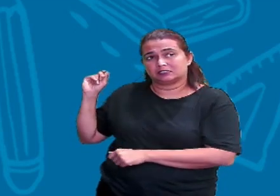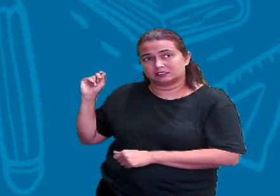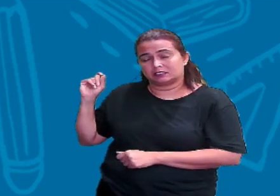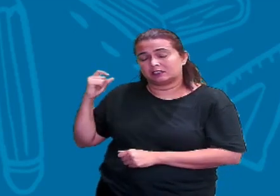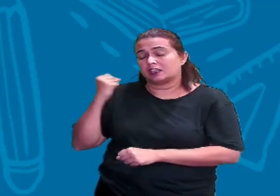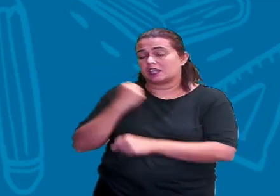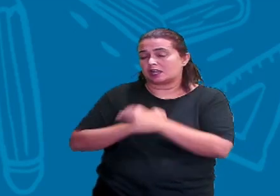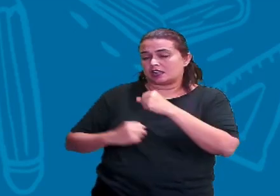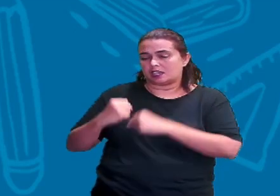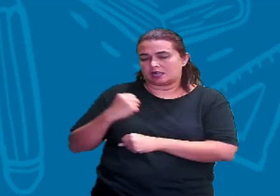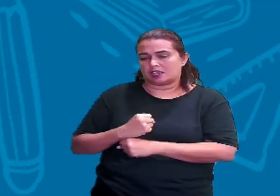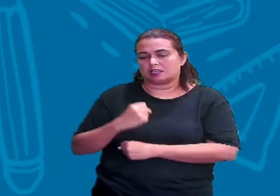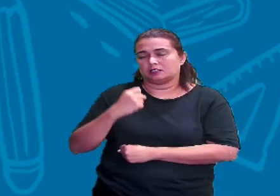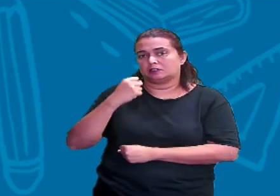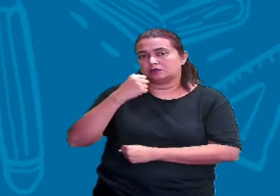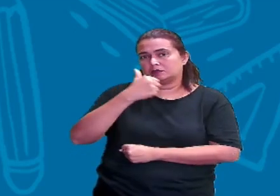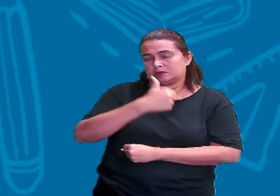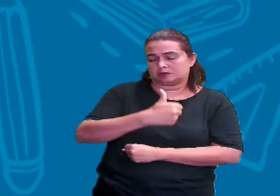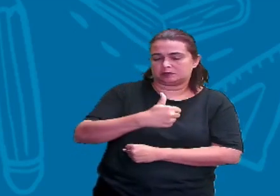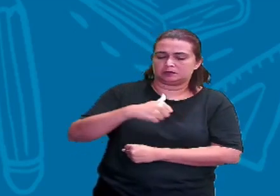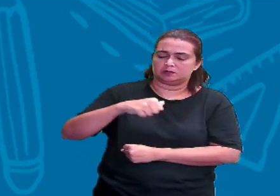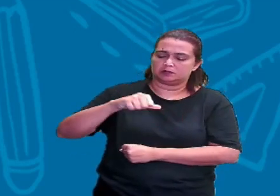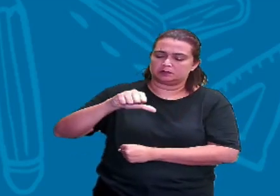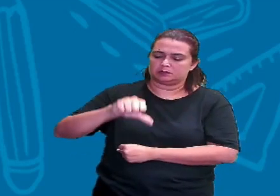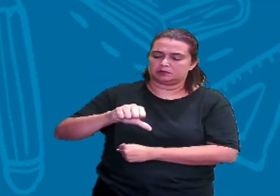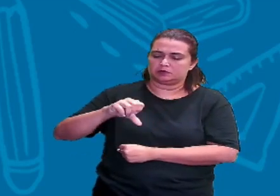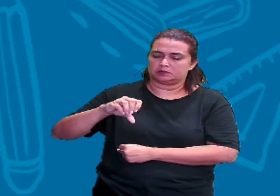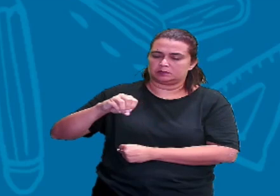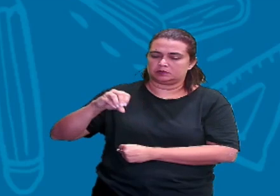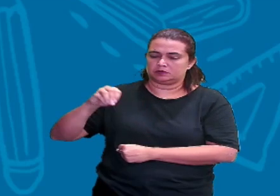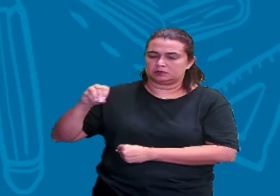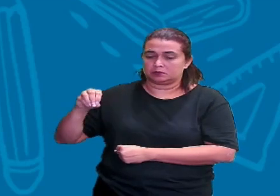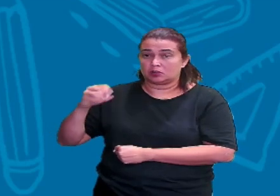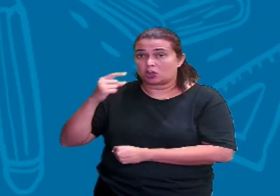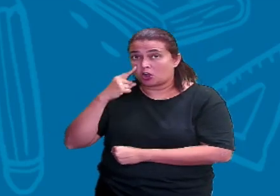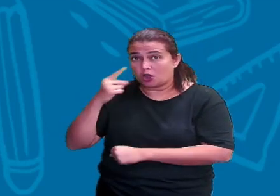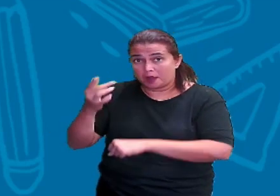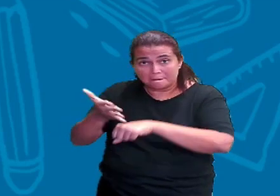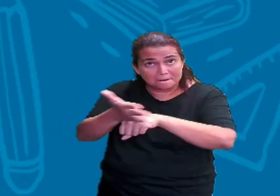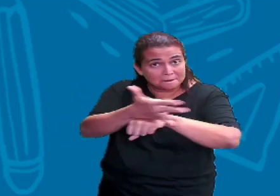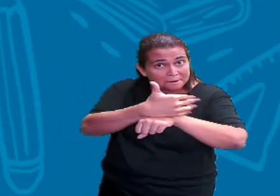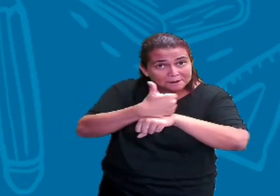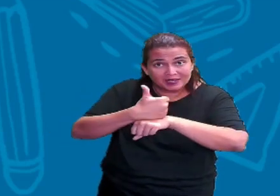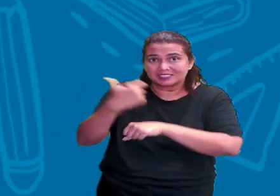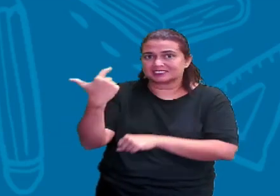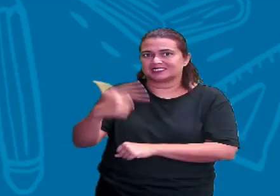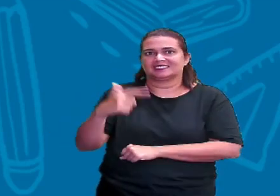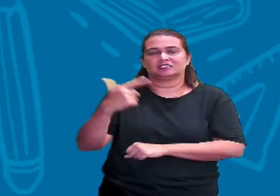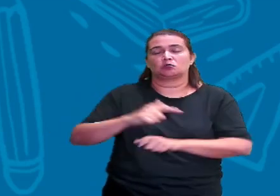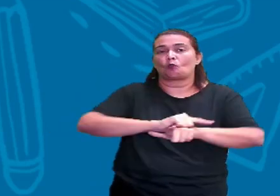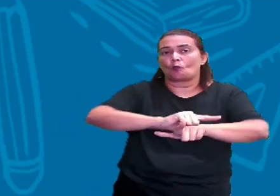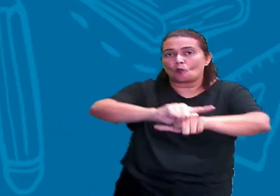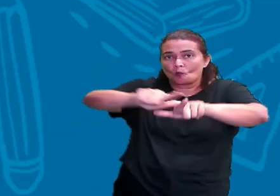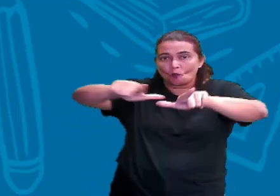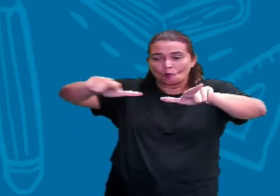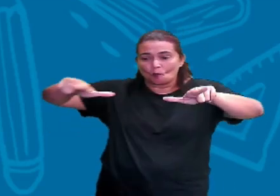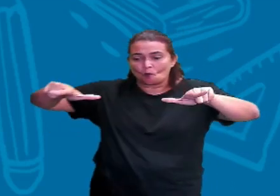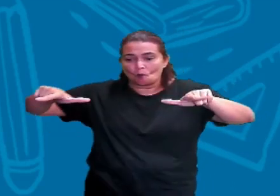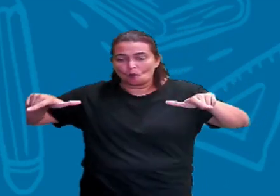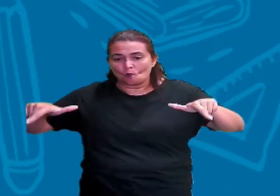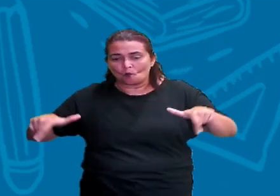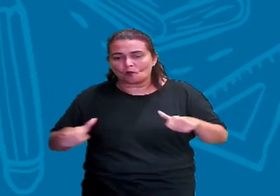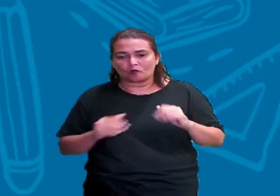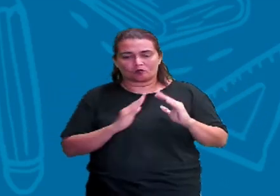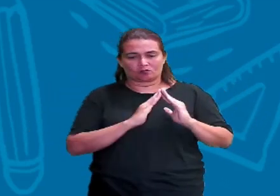de 1900. Olha como era o pátio, não existia a praça, né? A gente vai ter que algumas